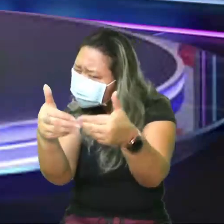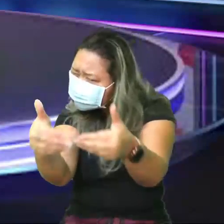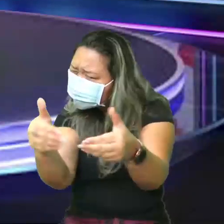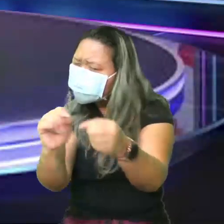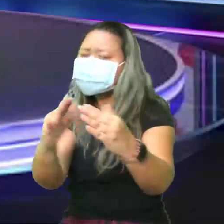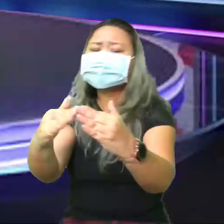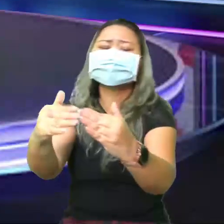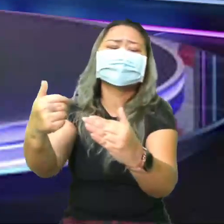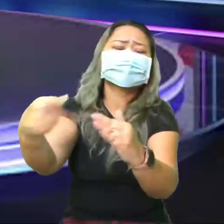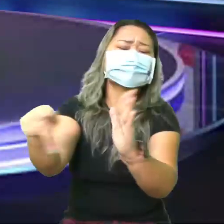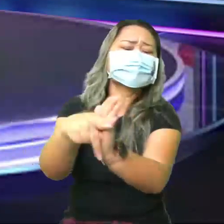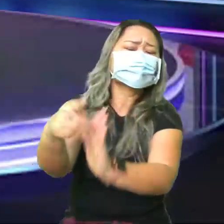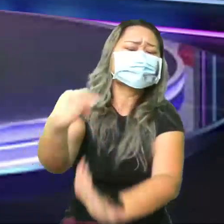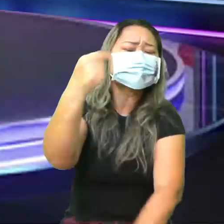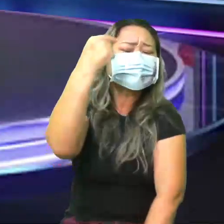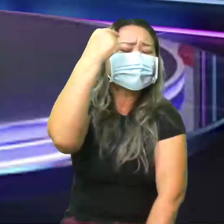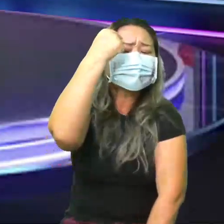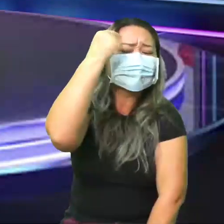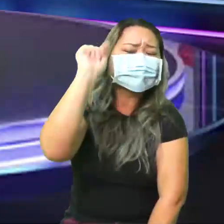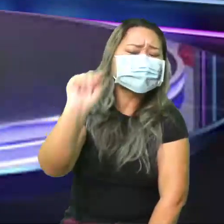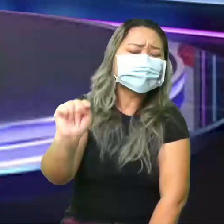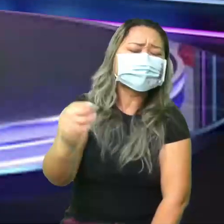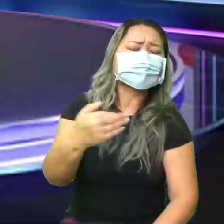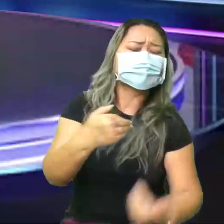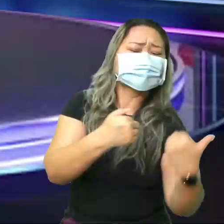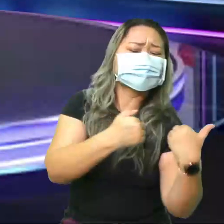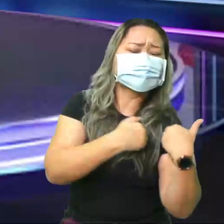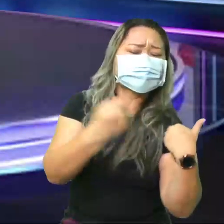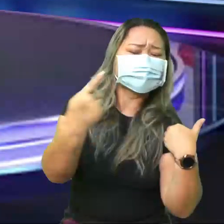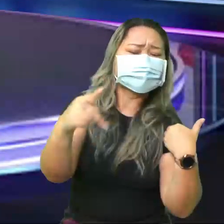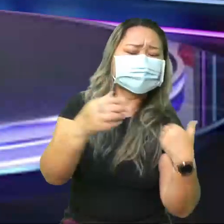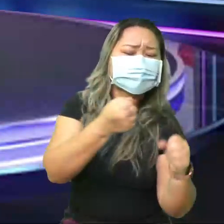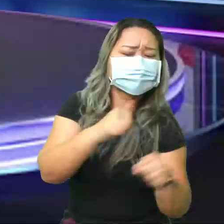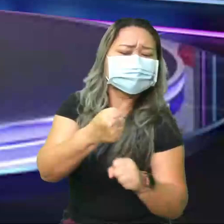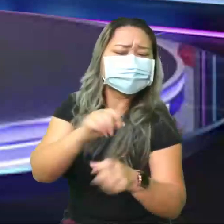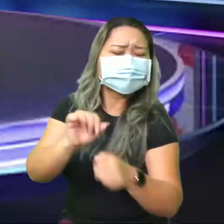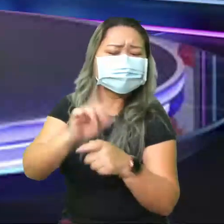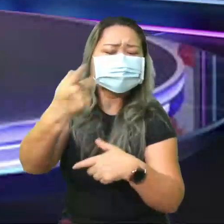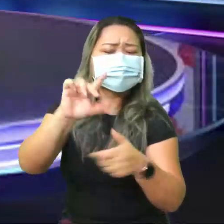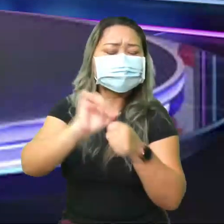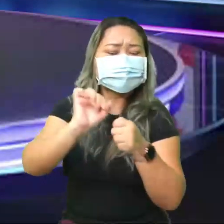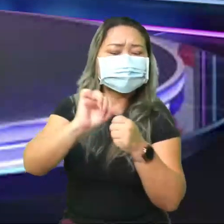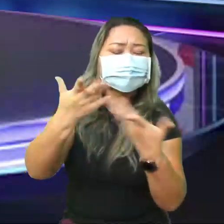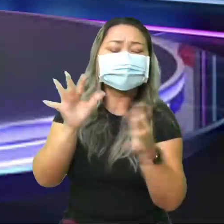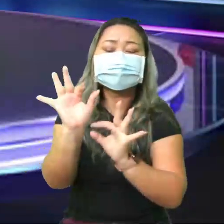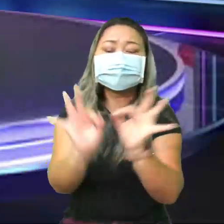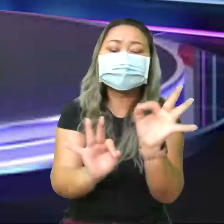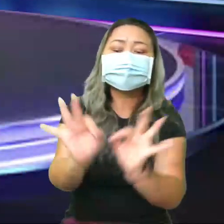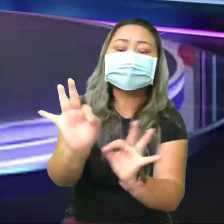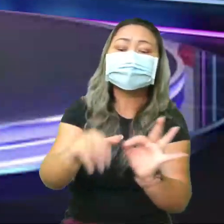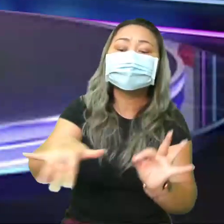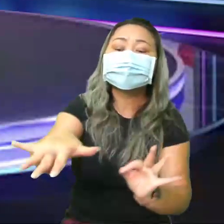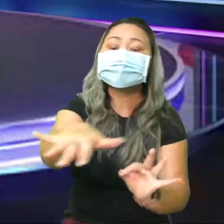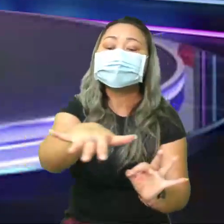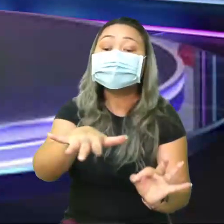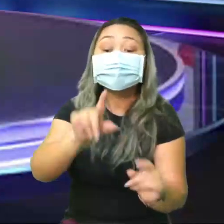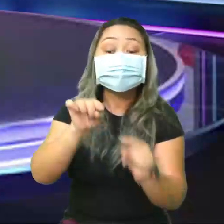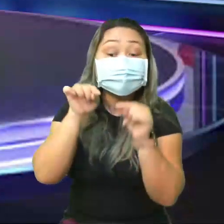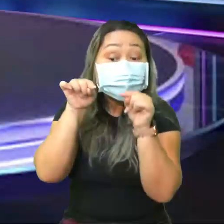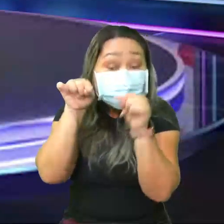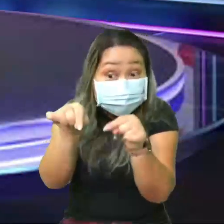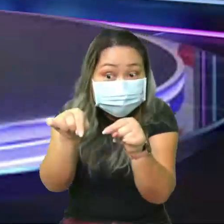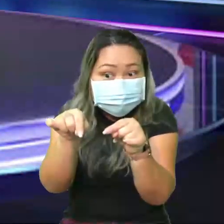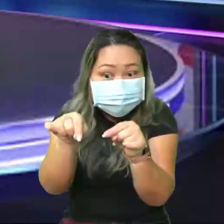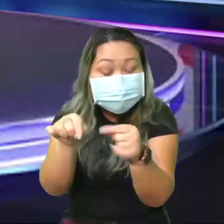Então, será que acontece isso? Será que a gente tem algum tipo de ritmo de organização? Por que será que a